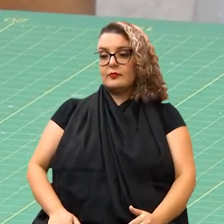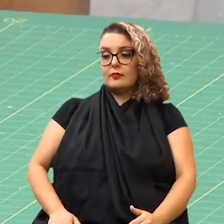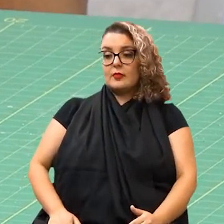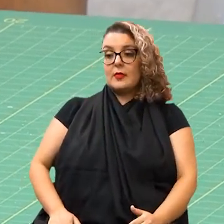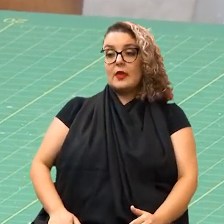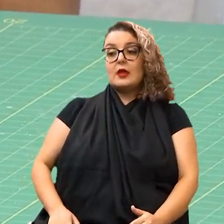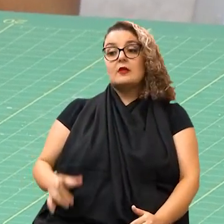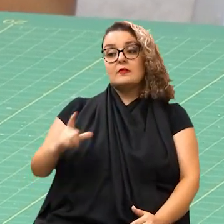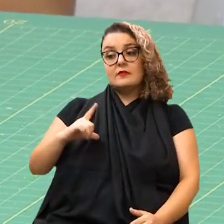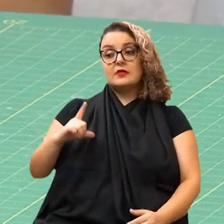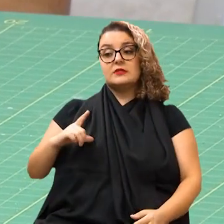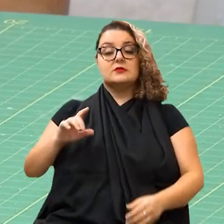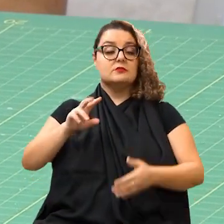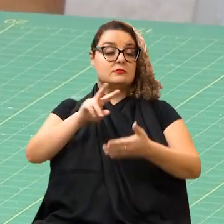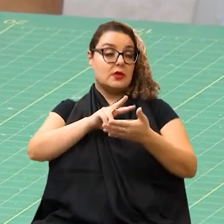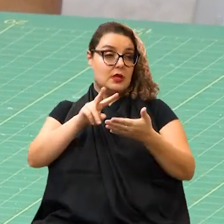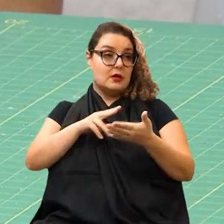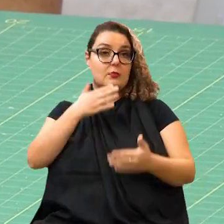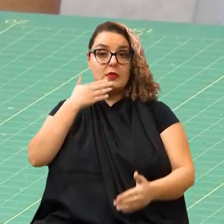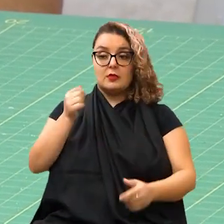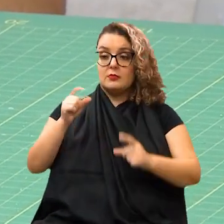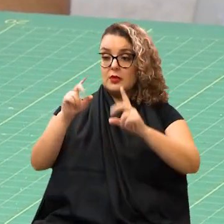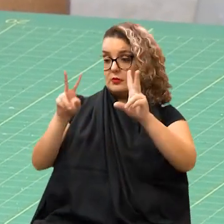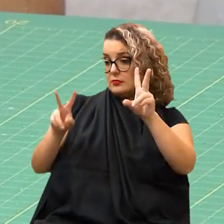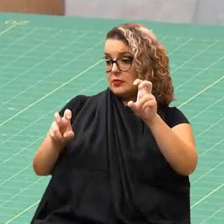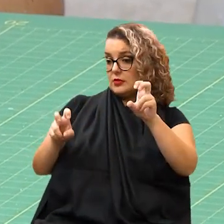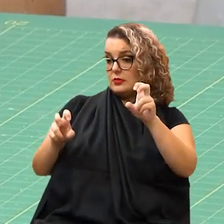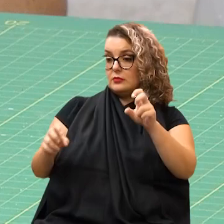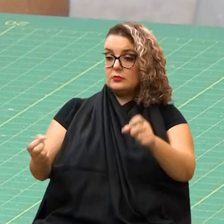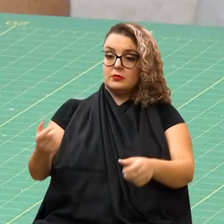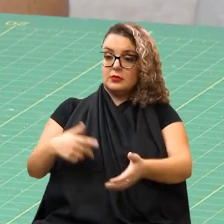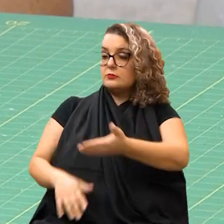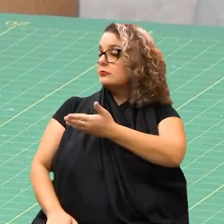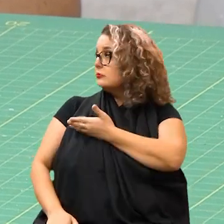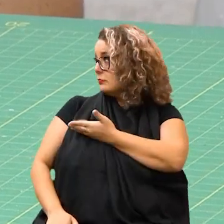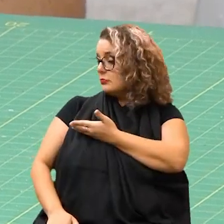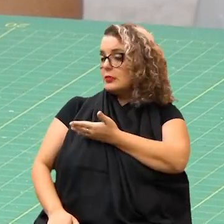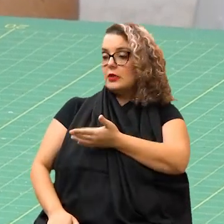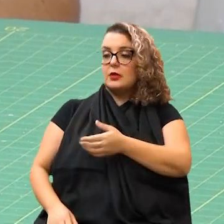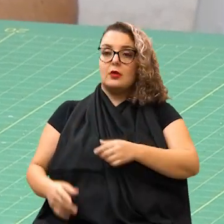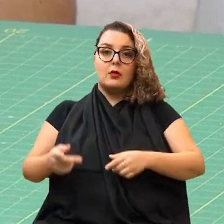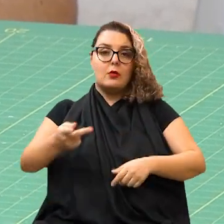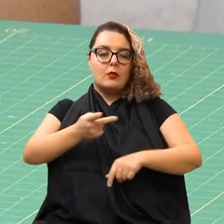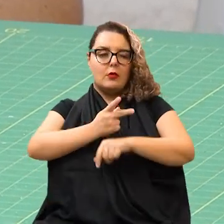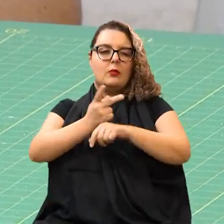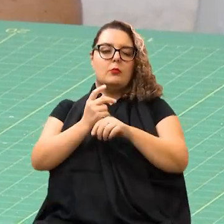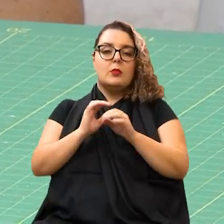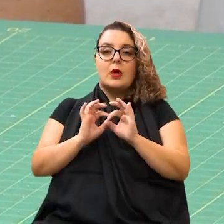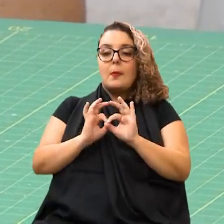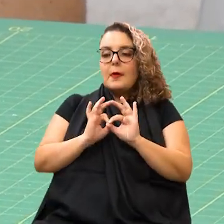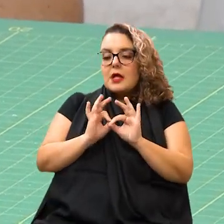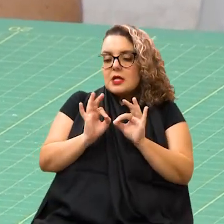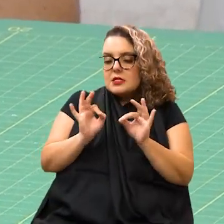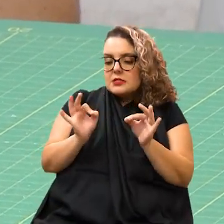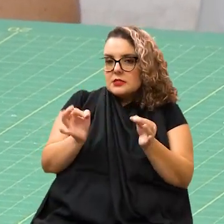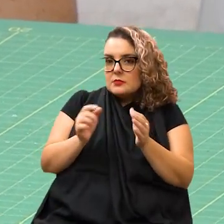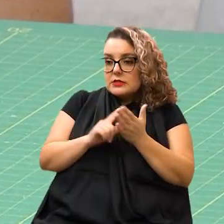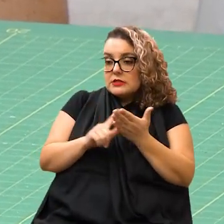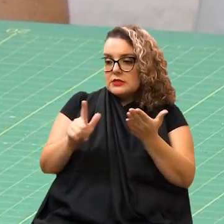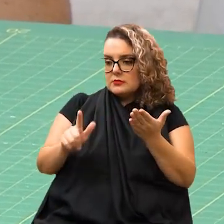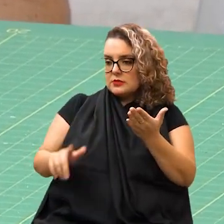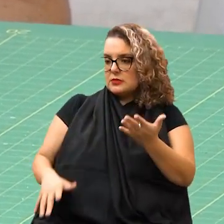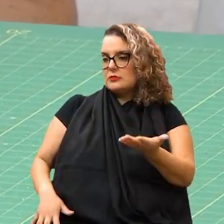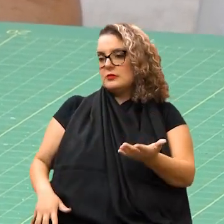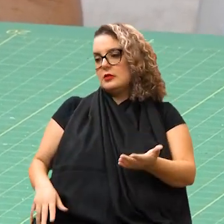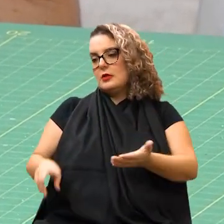dar uma leitura melhor para nossa frase do que se eu colocar aqui. Sim. Então, a gente tem que buscar um pouquinho disso também. Se eu colocar ele